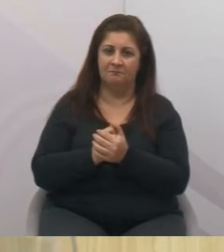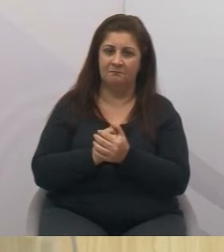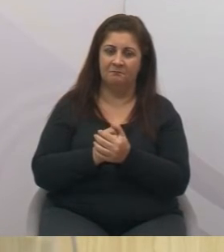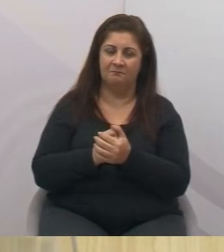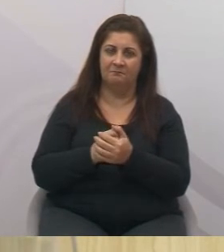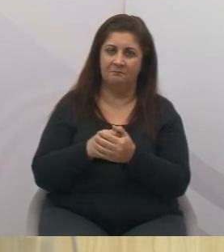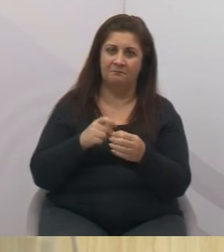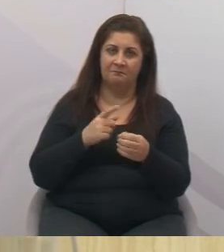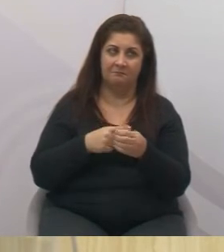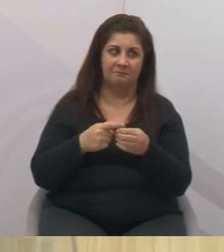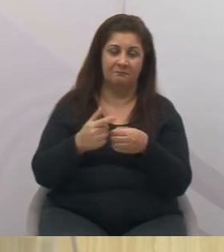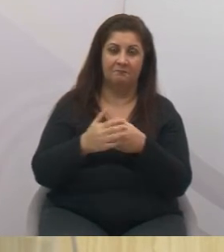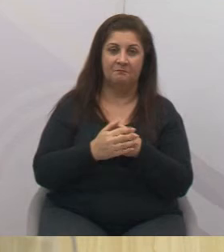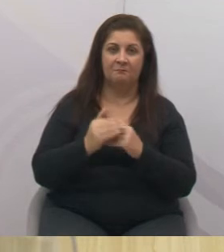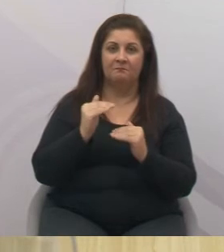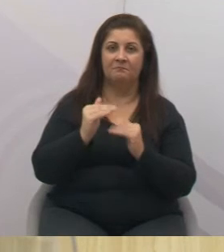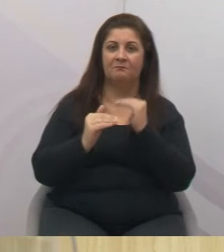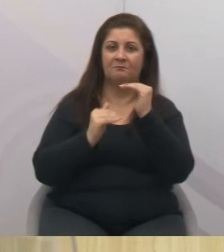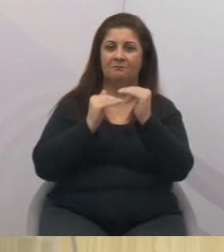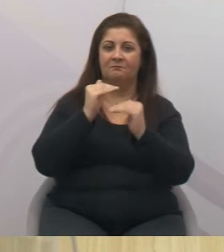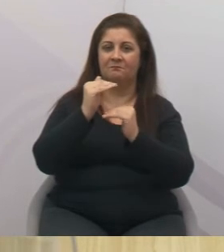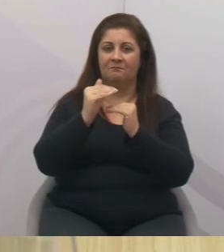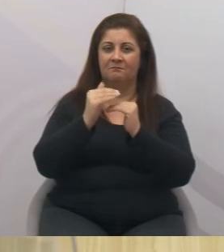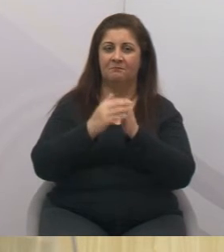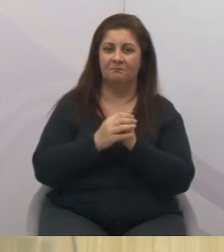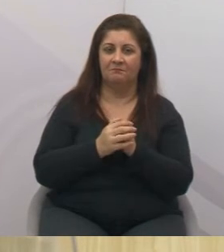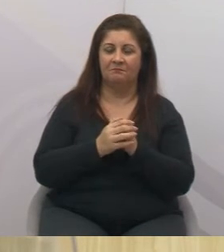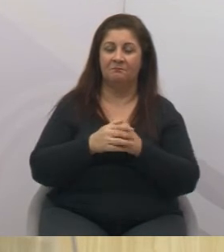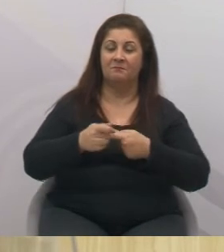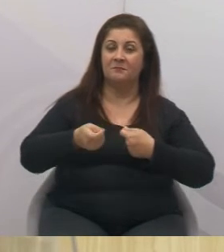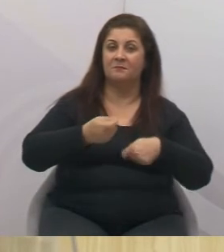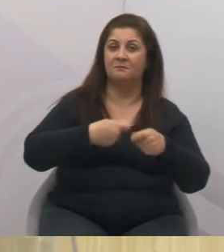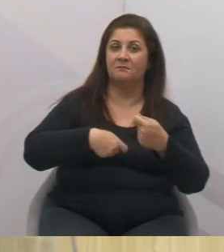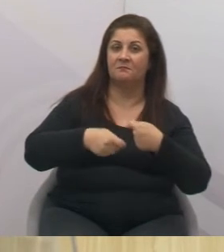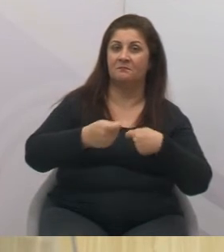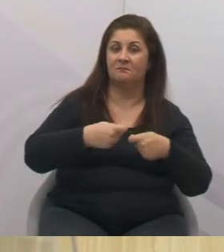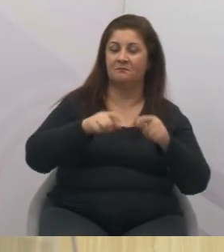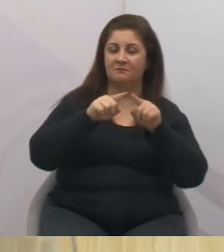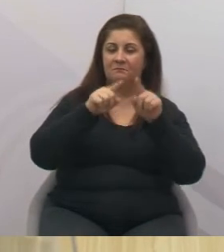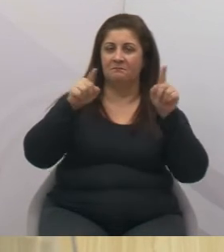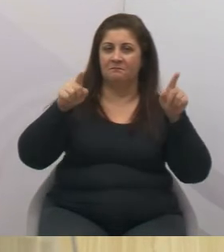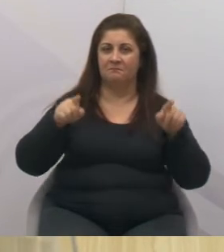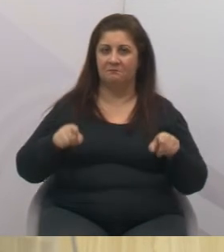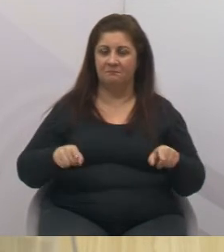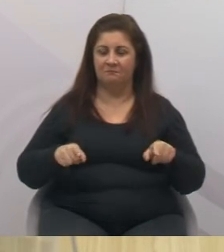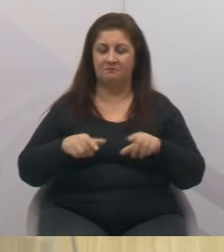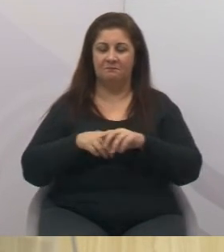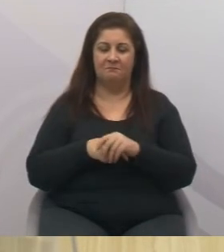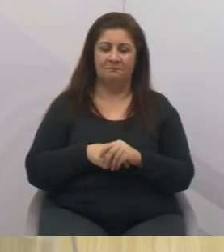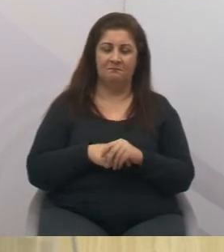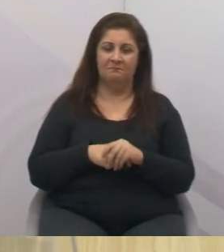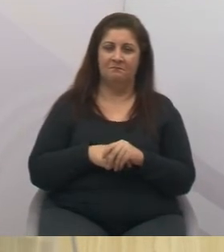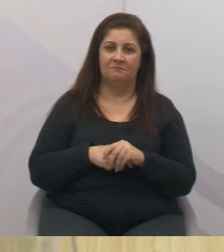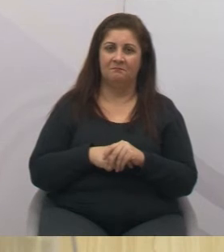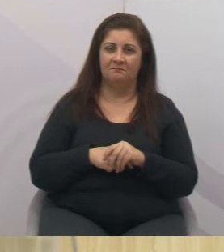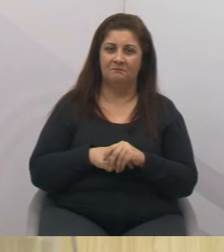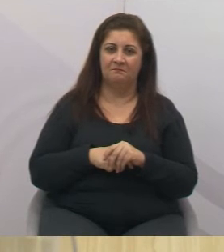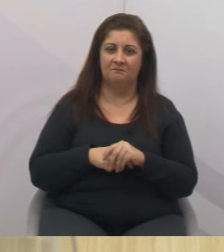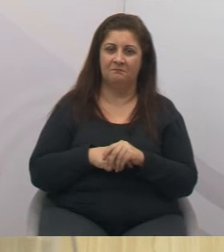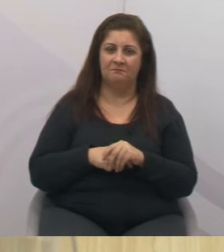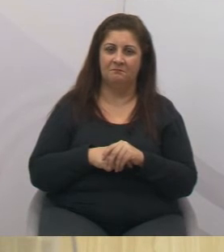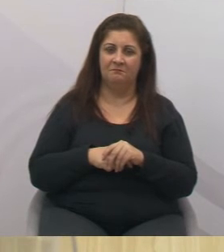municipal, os processos cujos titulares sejam a administração pública direta, autarquias, fundações públicas da